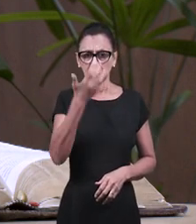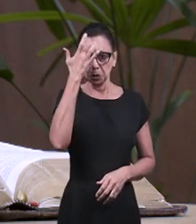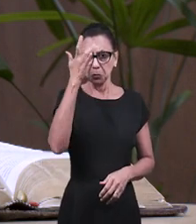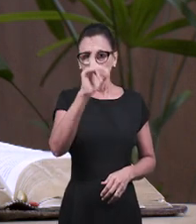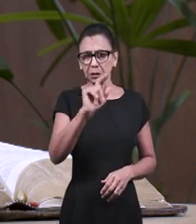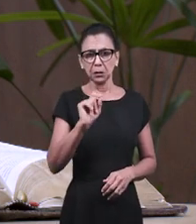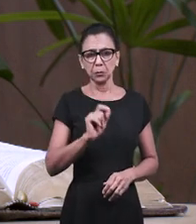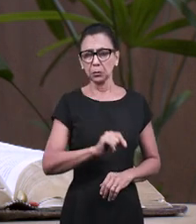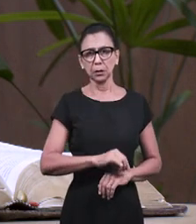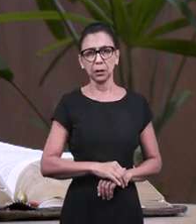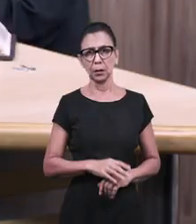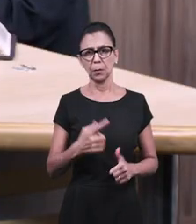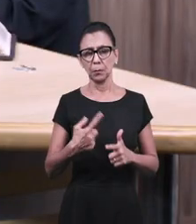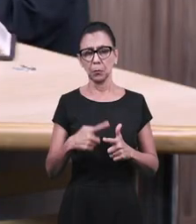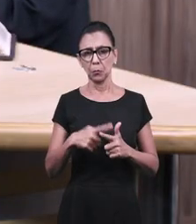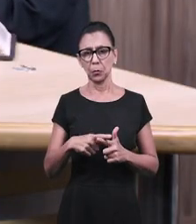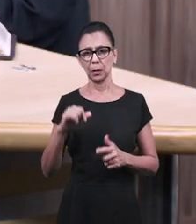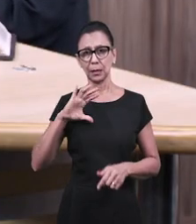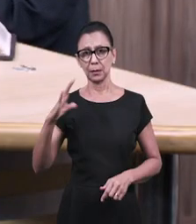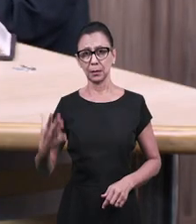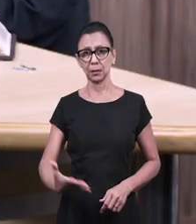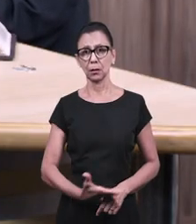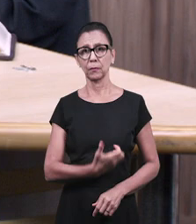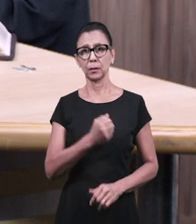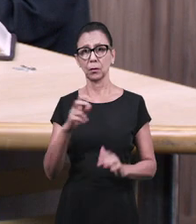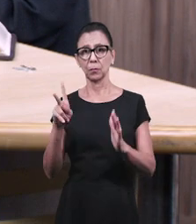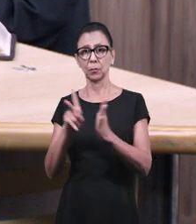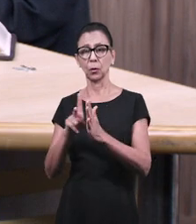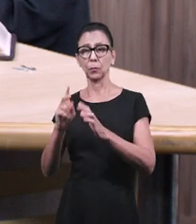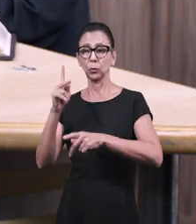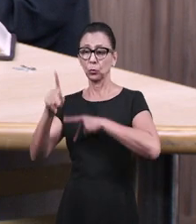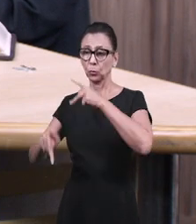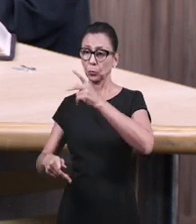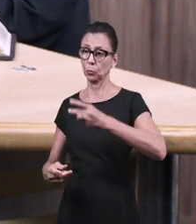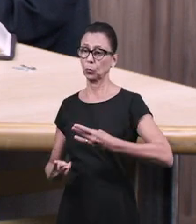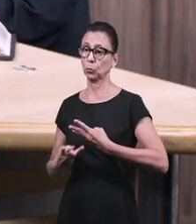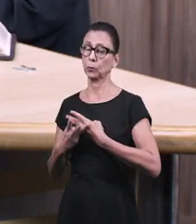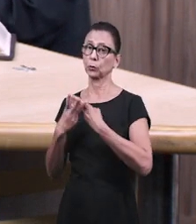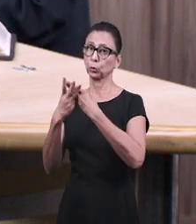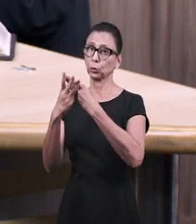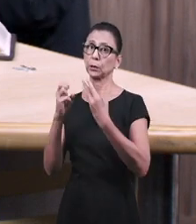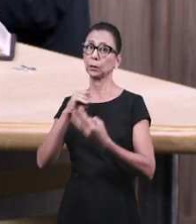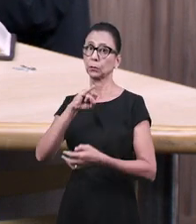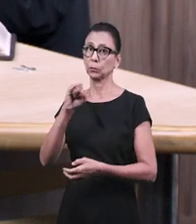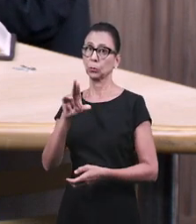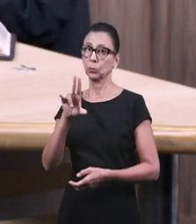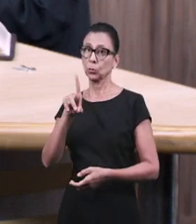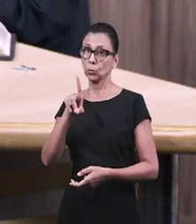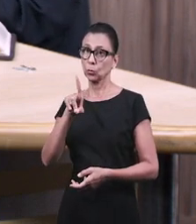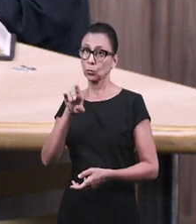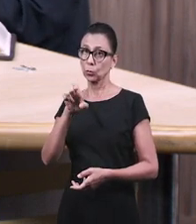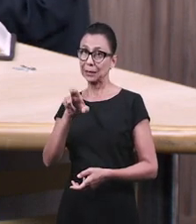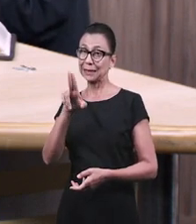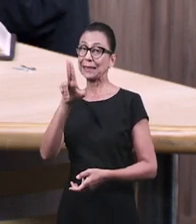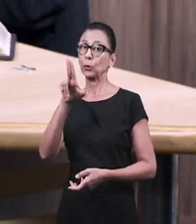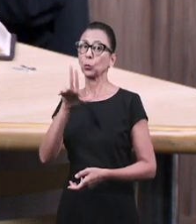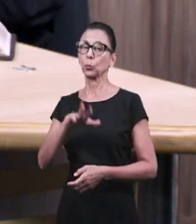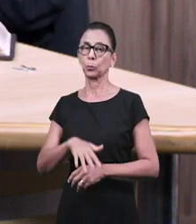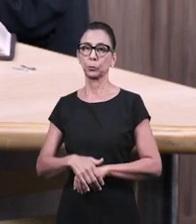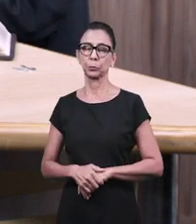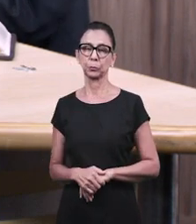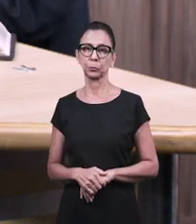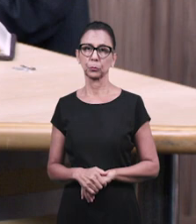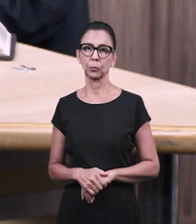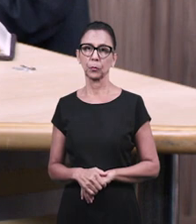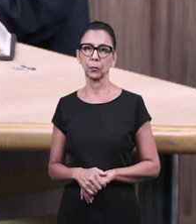porque a salvação vem dos judeus. Então o lugar de adoração é realmente Jerusalém, onde estava o templo. Mas ele